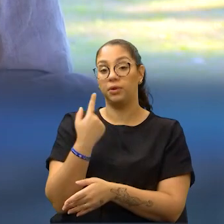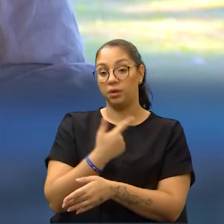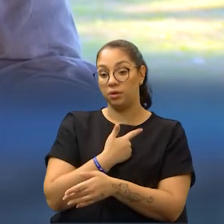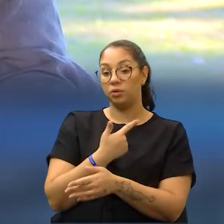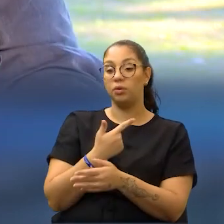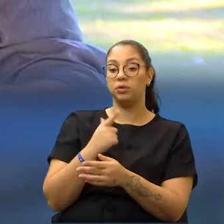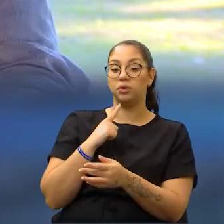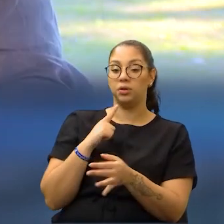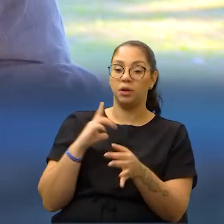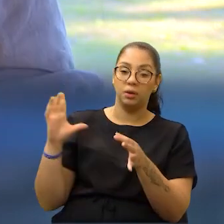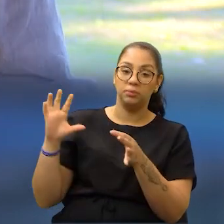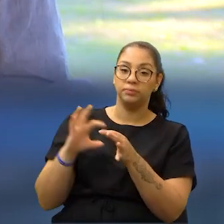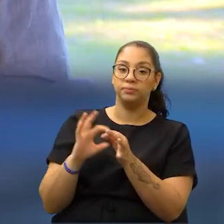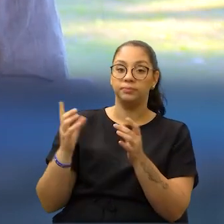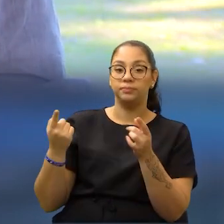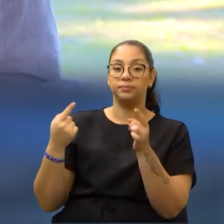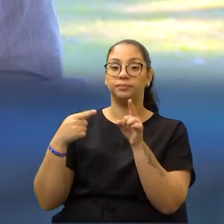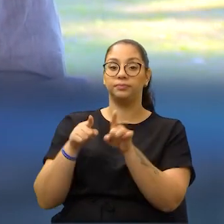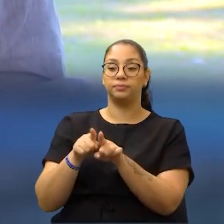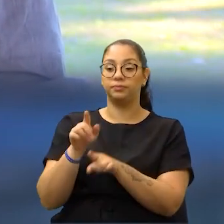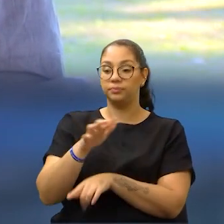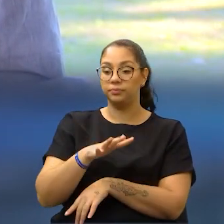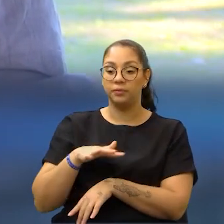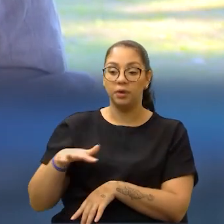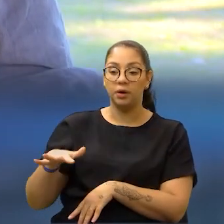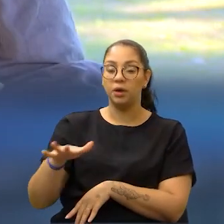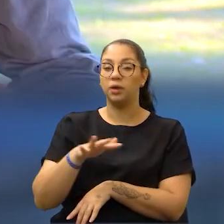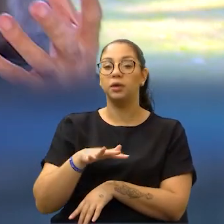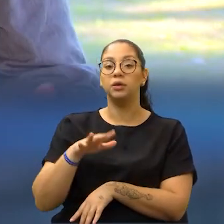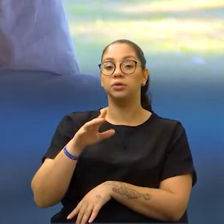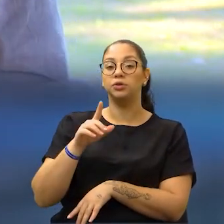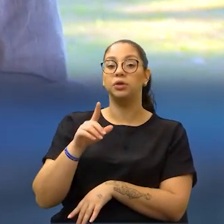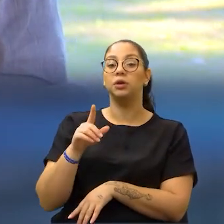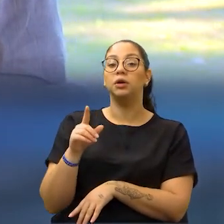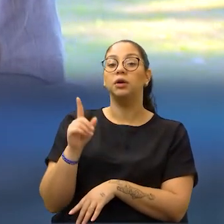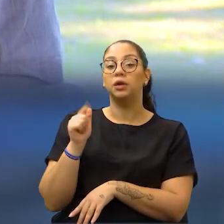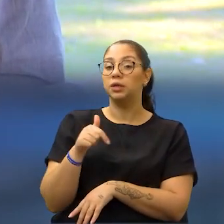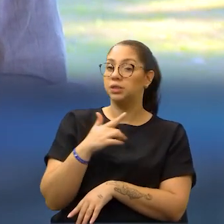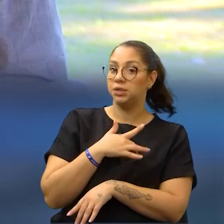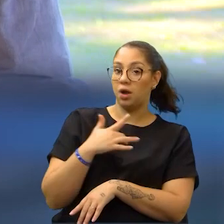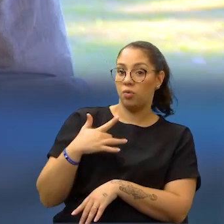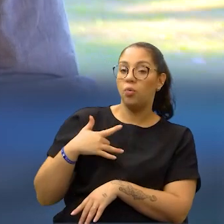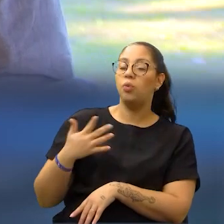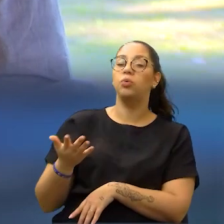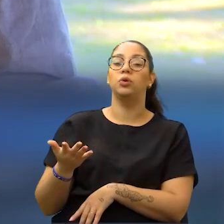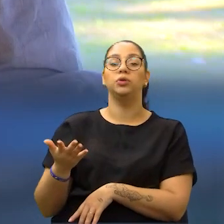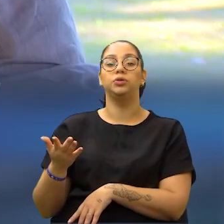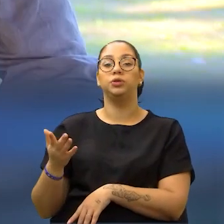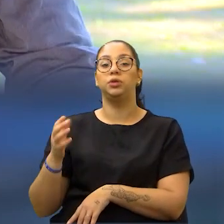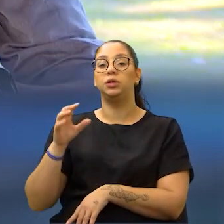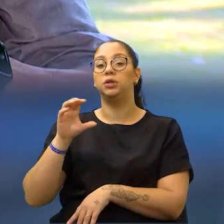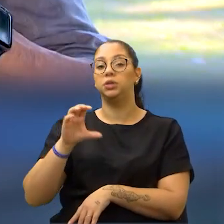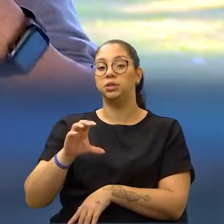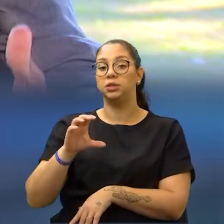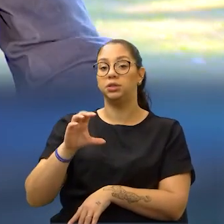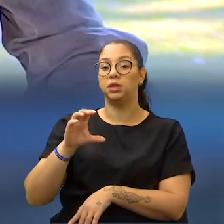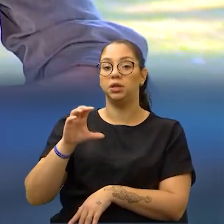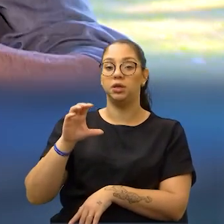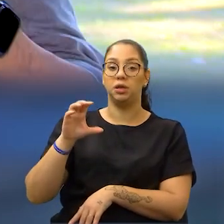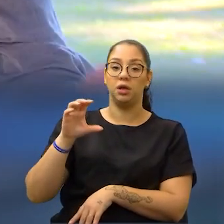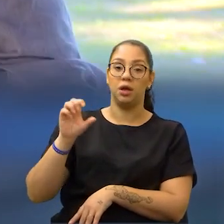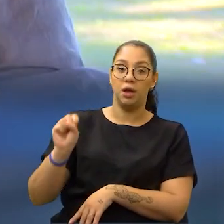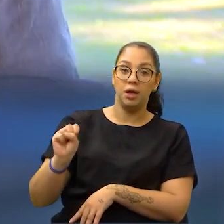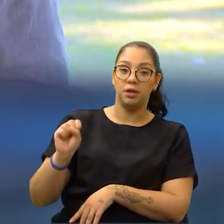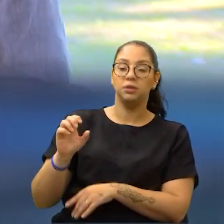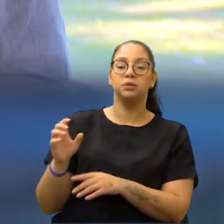a gente trabalha com articulação com a rede, né, com a rede de maneira geral como toda, a rede de saúde, né,